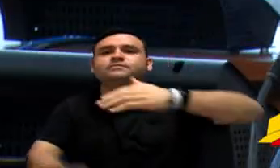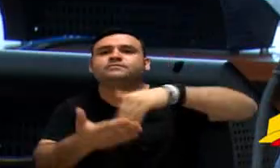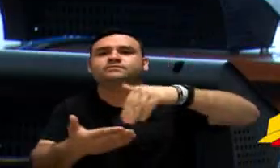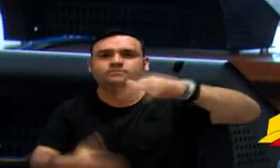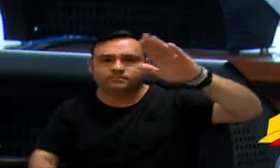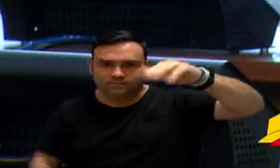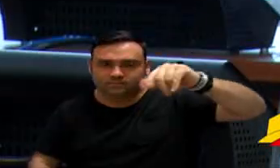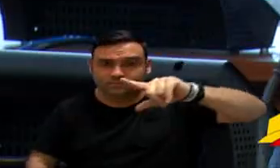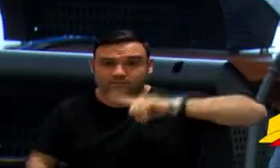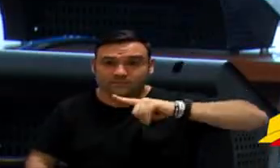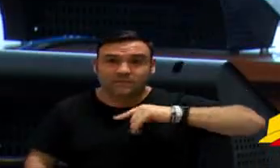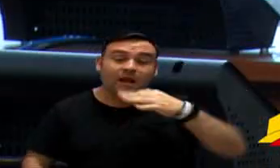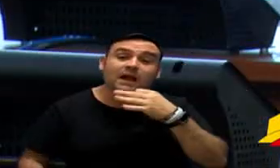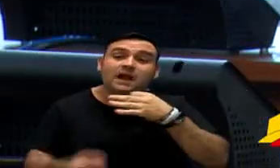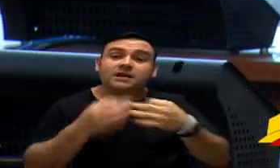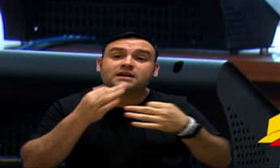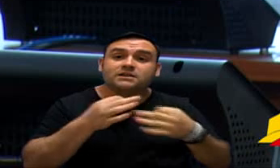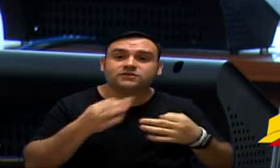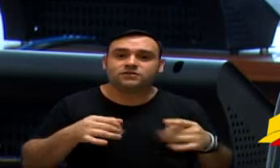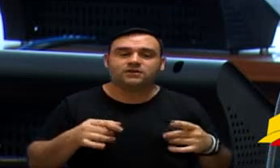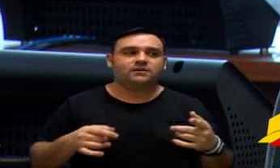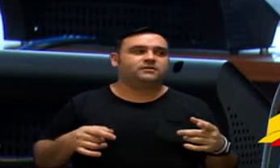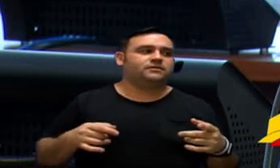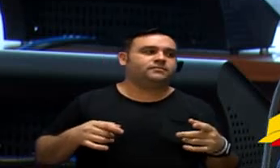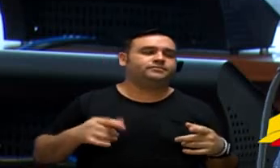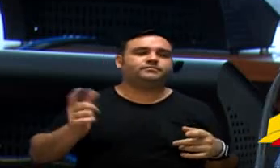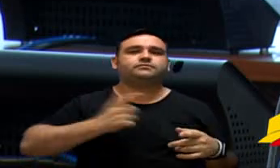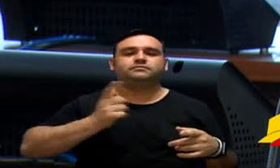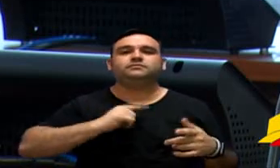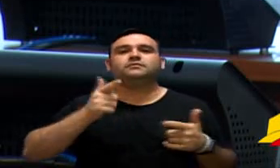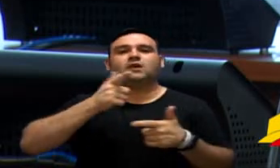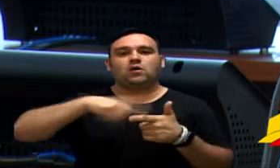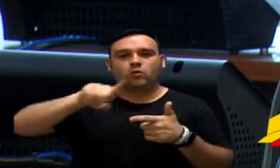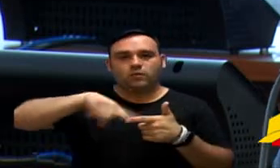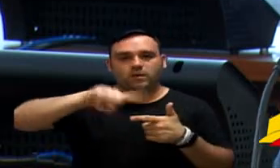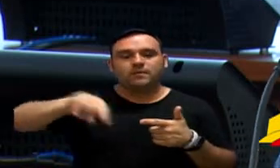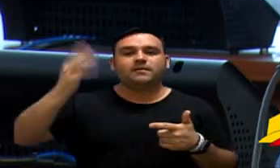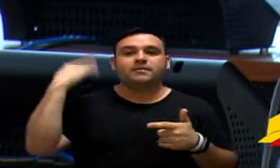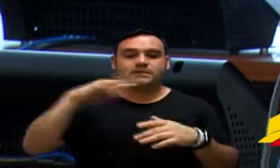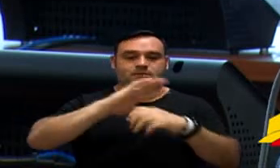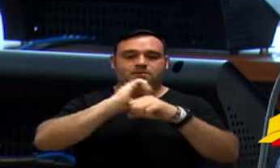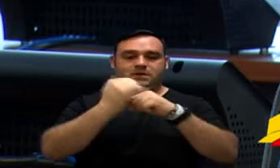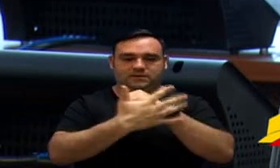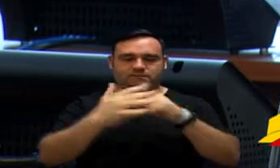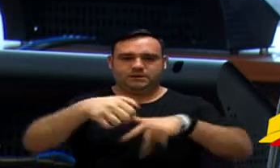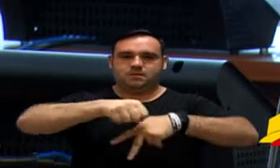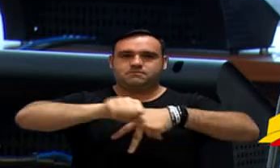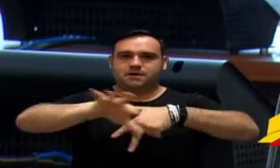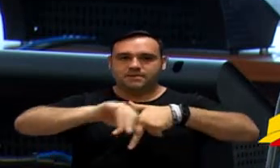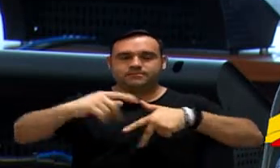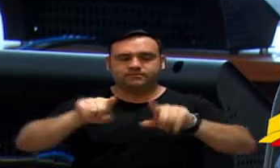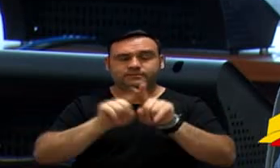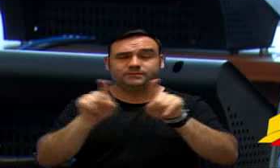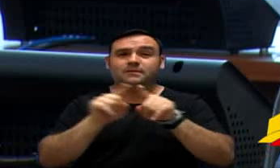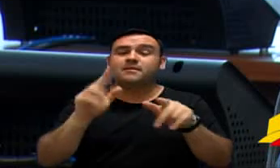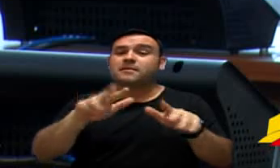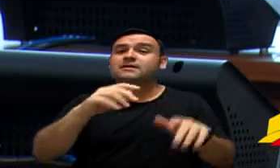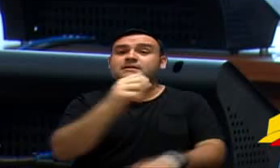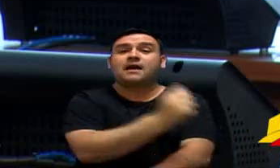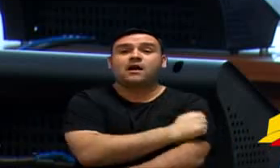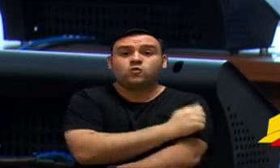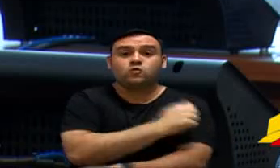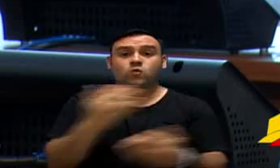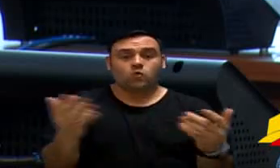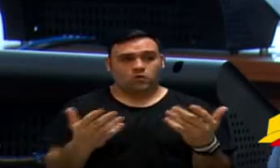Secretário, a gente tem recebido críticas. Está aberto, vereador. Teve problemas com relação à pandemia e tudo mais, mas que alunos